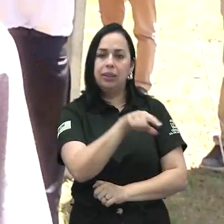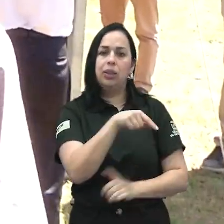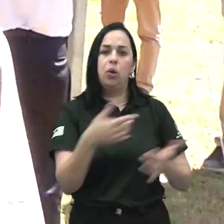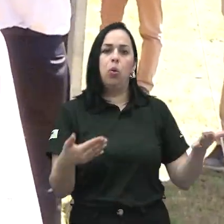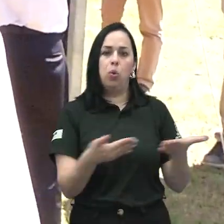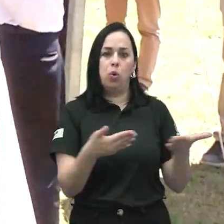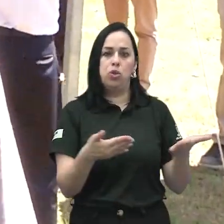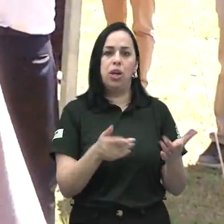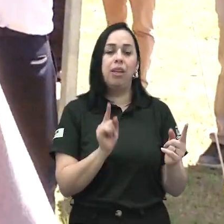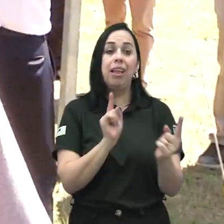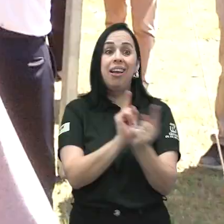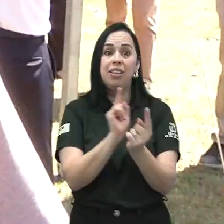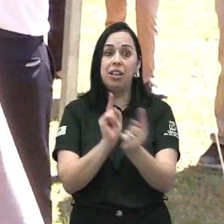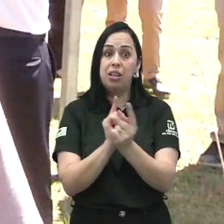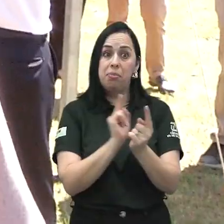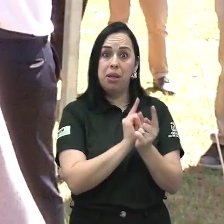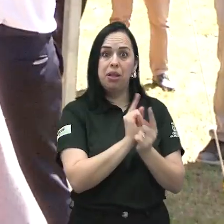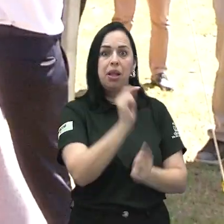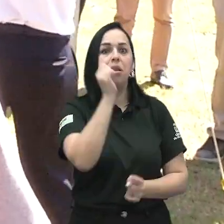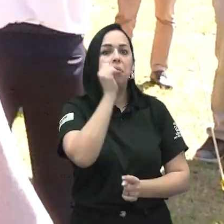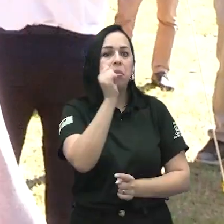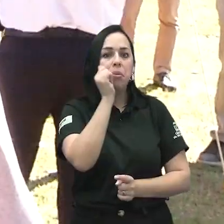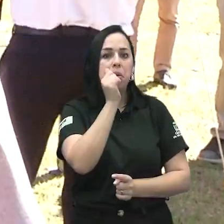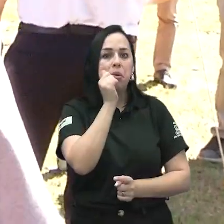Municipal, hoje que faz